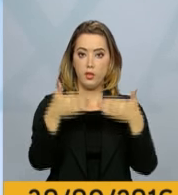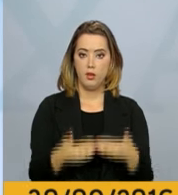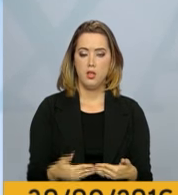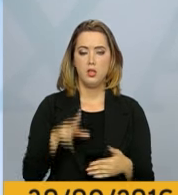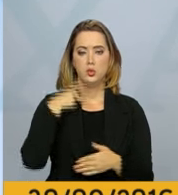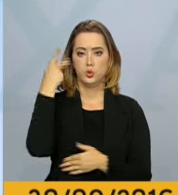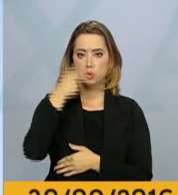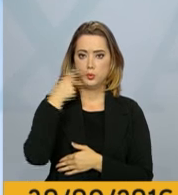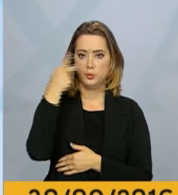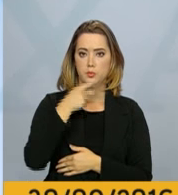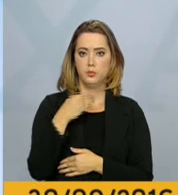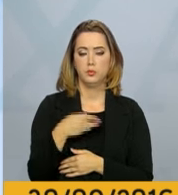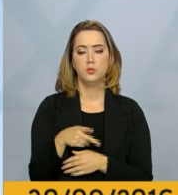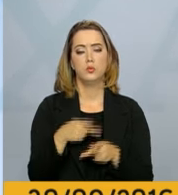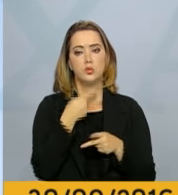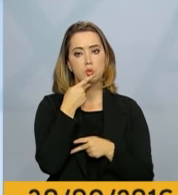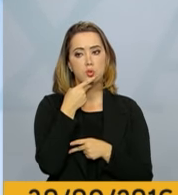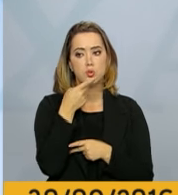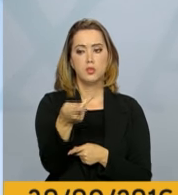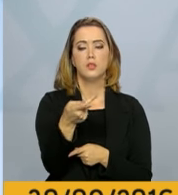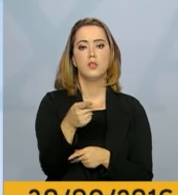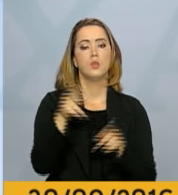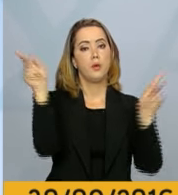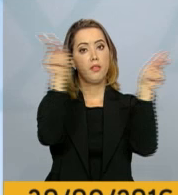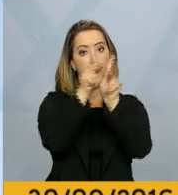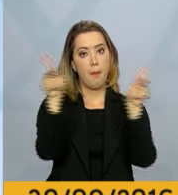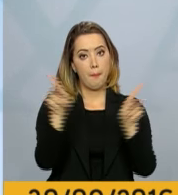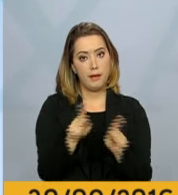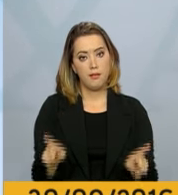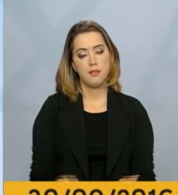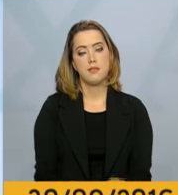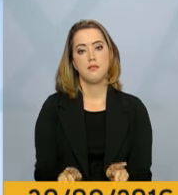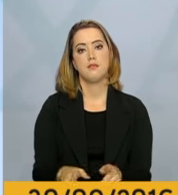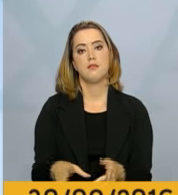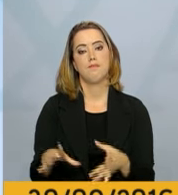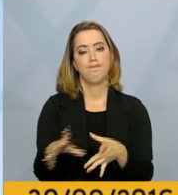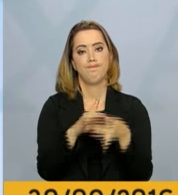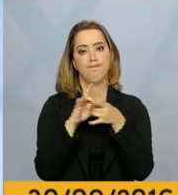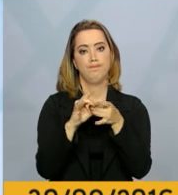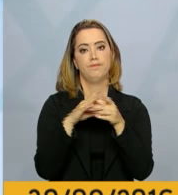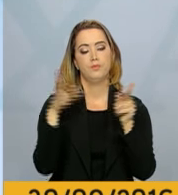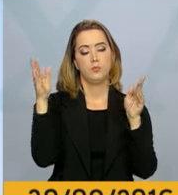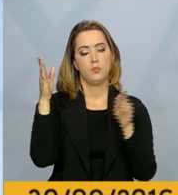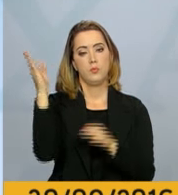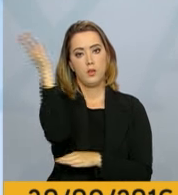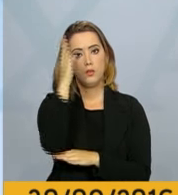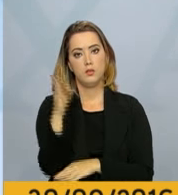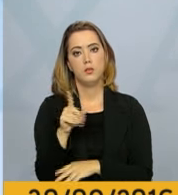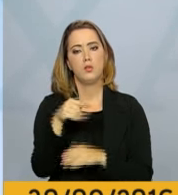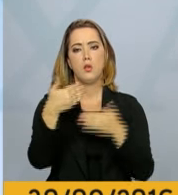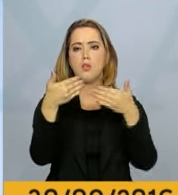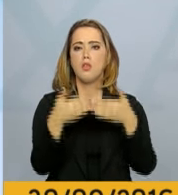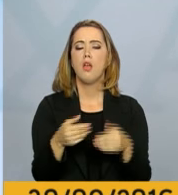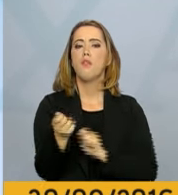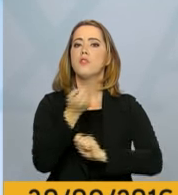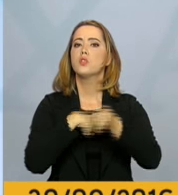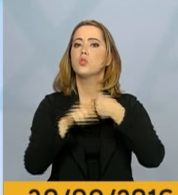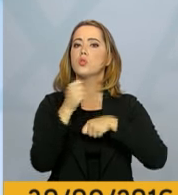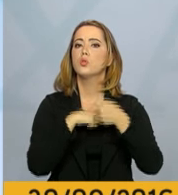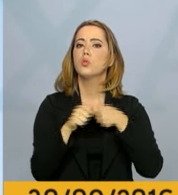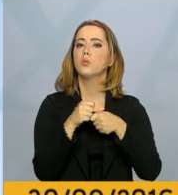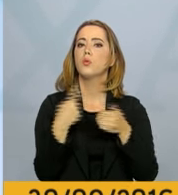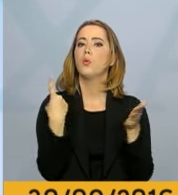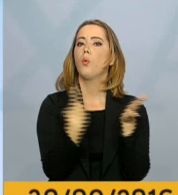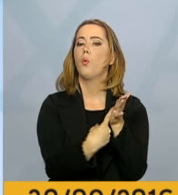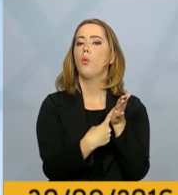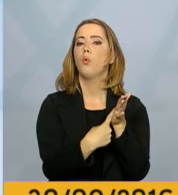a pacificação nacional. Na frente econômica, o compromisso fiscal. E na frente social,